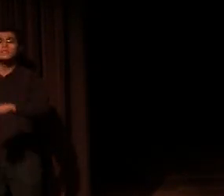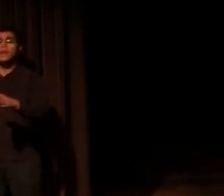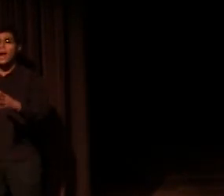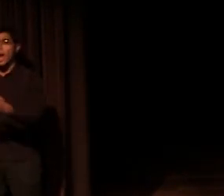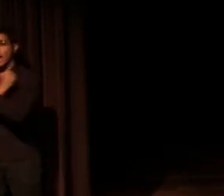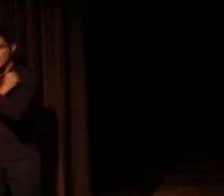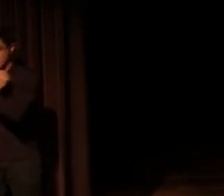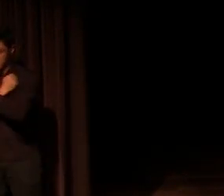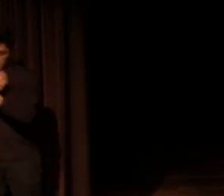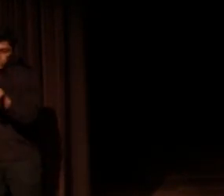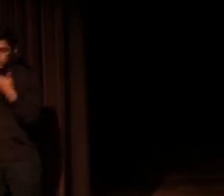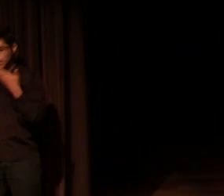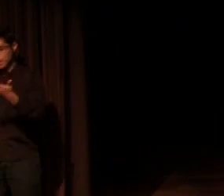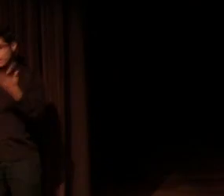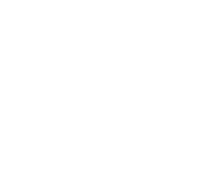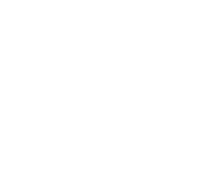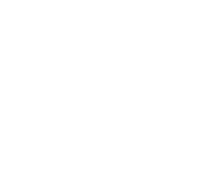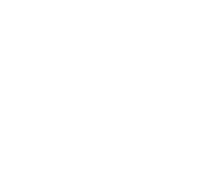vocês